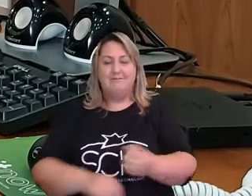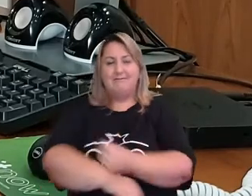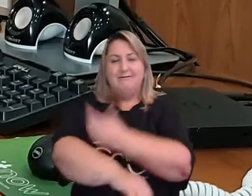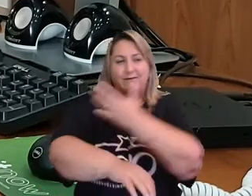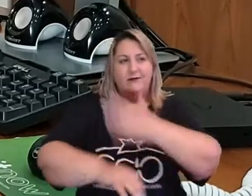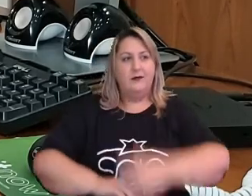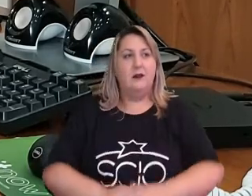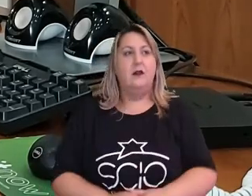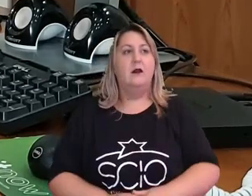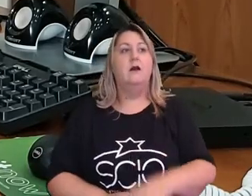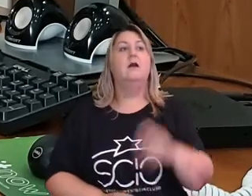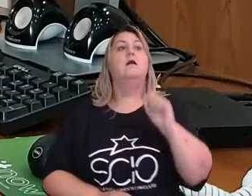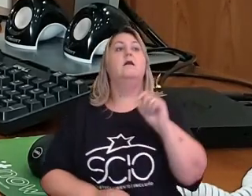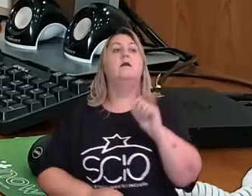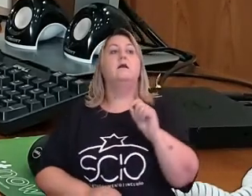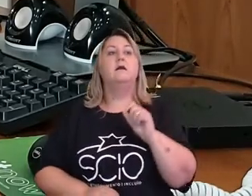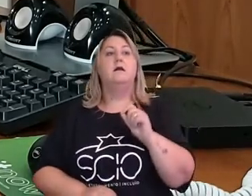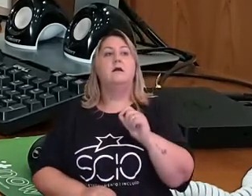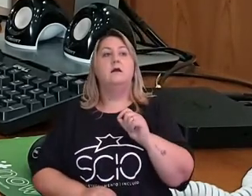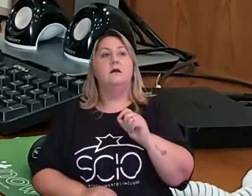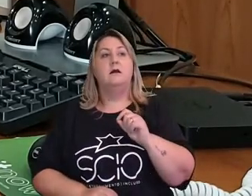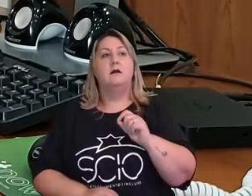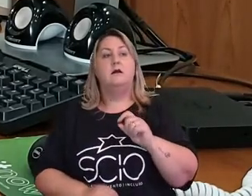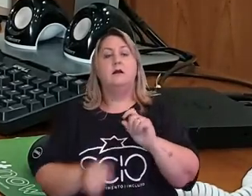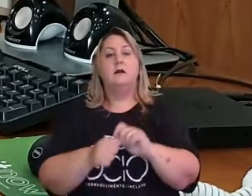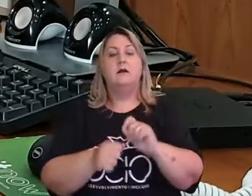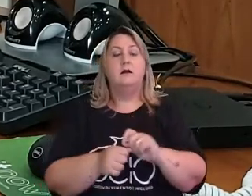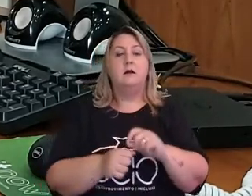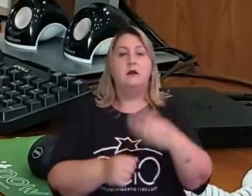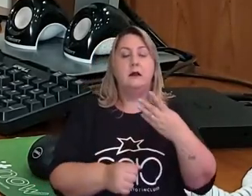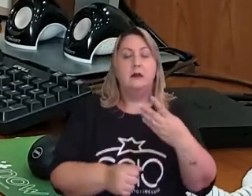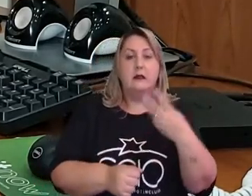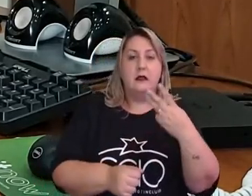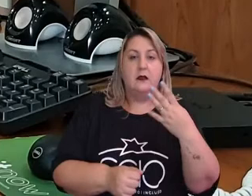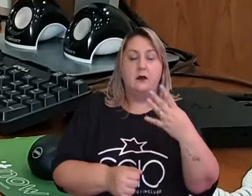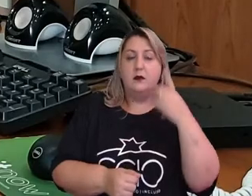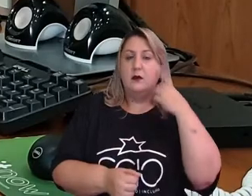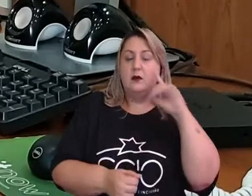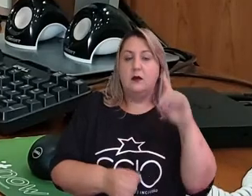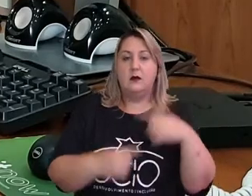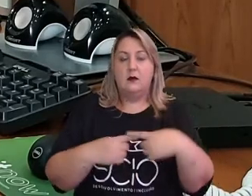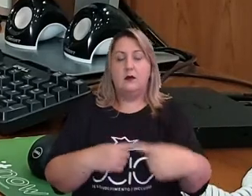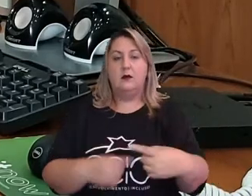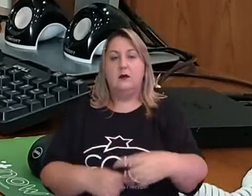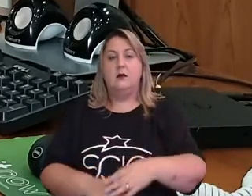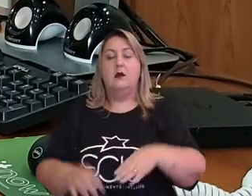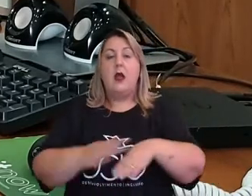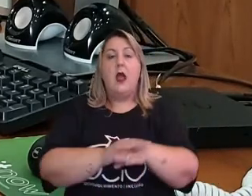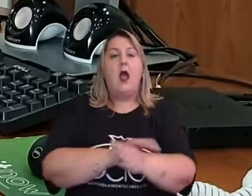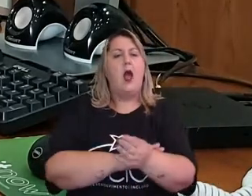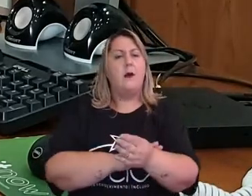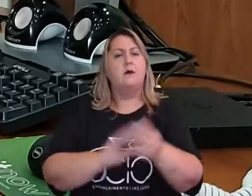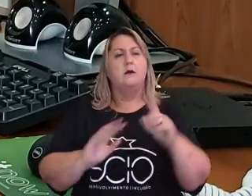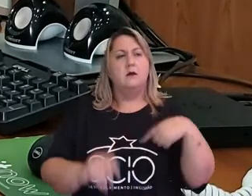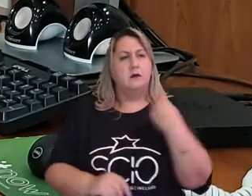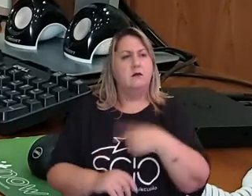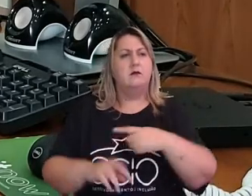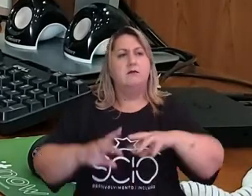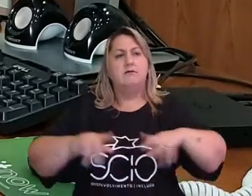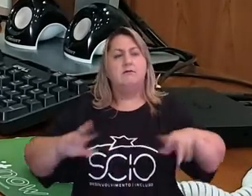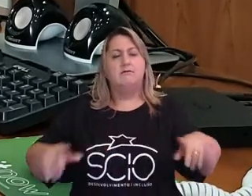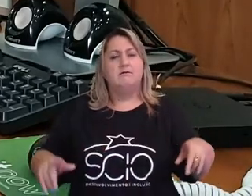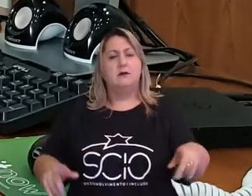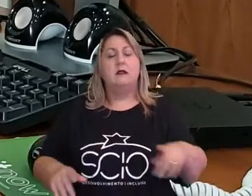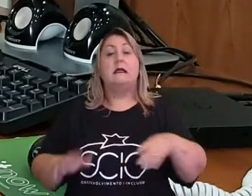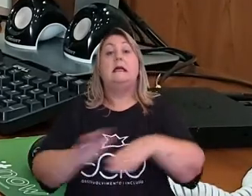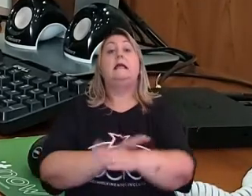E aquilo me dá, então eu crio aquele hábito, pô, 3-4 vezes por semana, e eu criei aquele hábito, isso vale para muitos e outros hábitos. Então, pensem nos hábitos